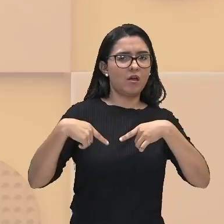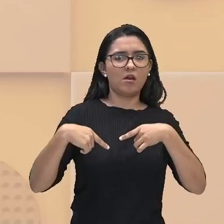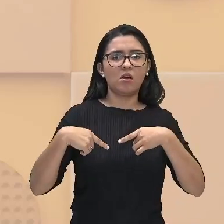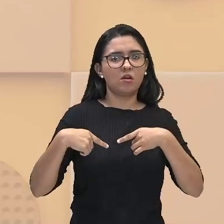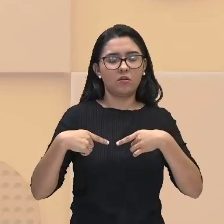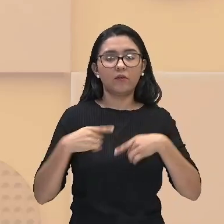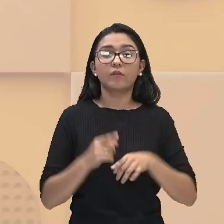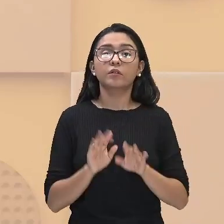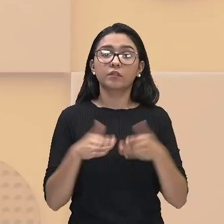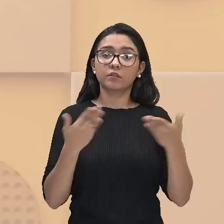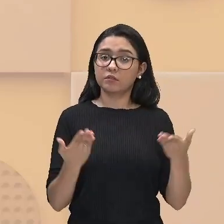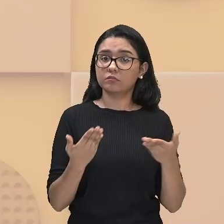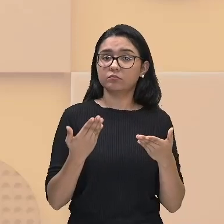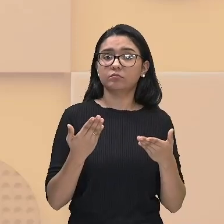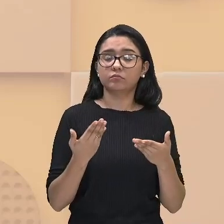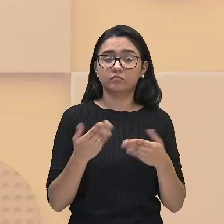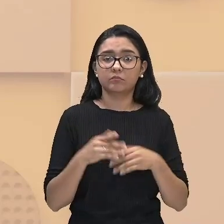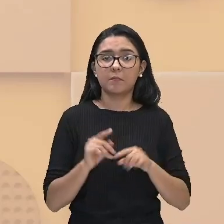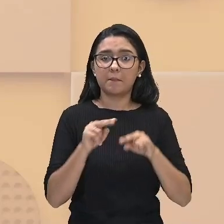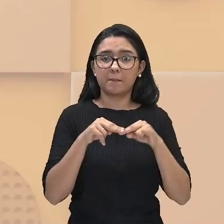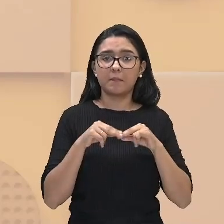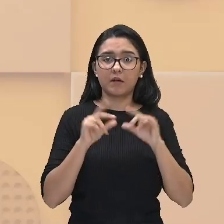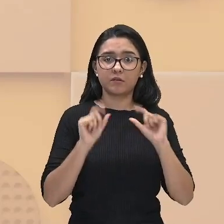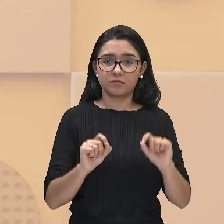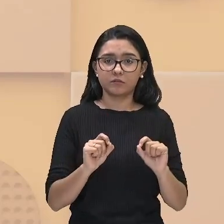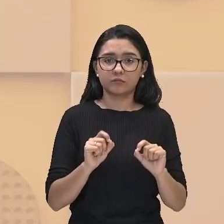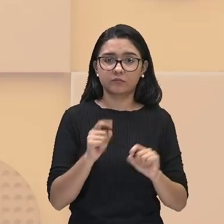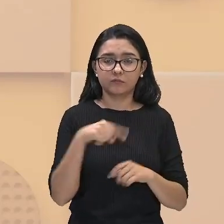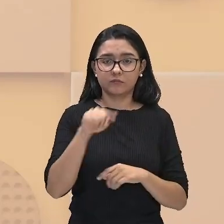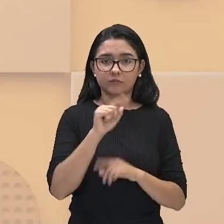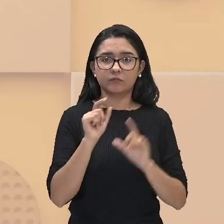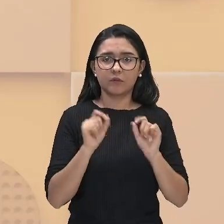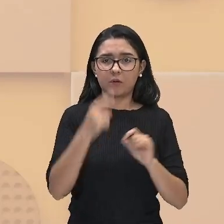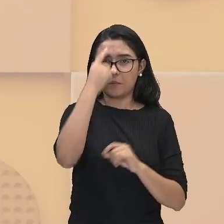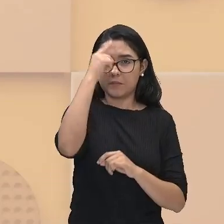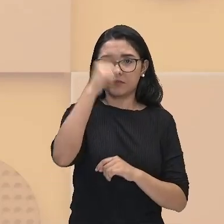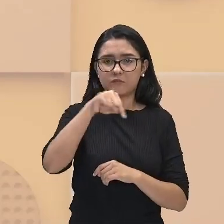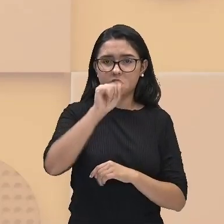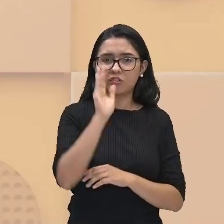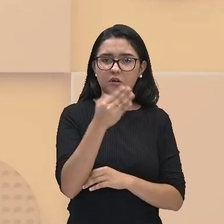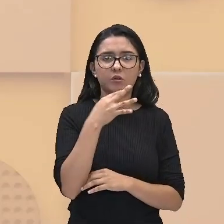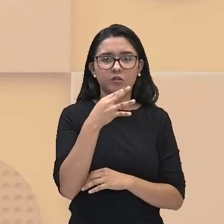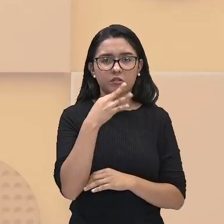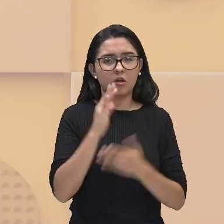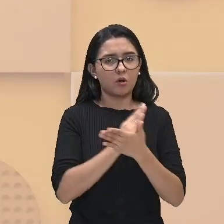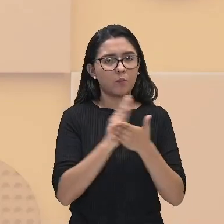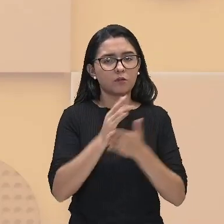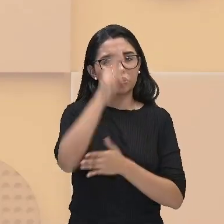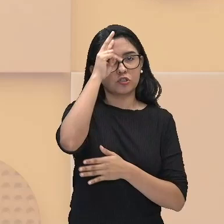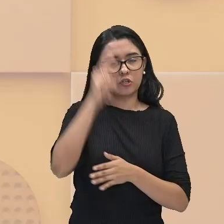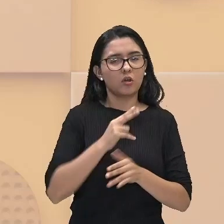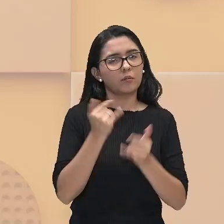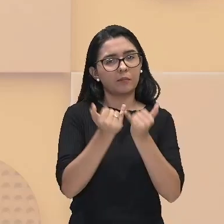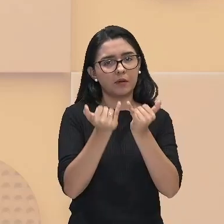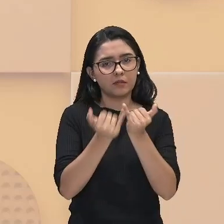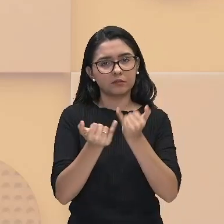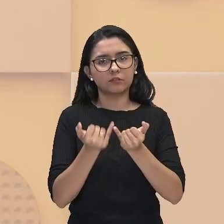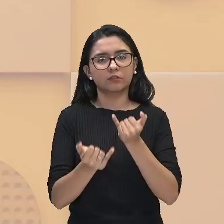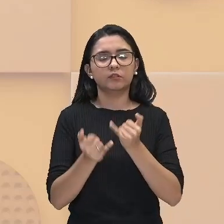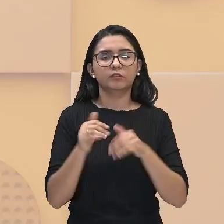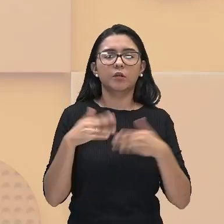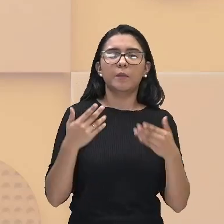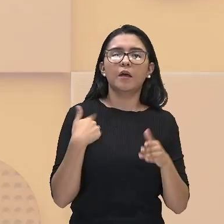E mesmo não tendo ouvido, né, o termo Romeu e Julieta, eu penso que vocês já ouviram alguma história parecida,